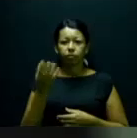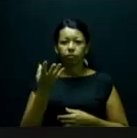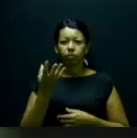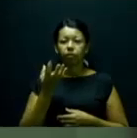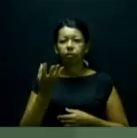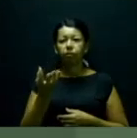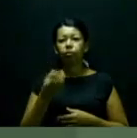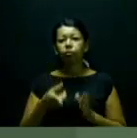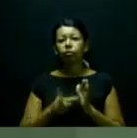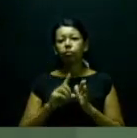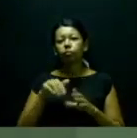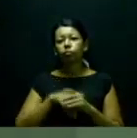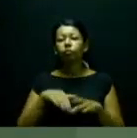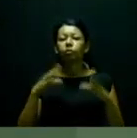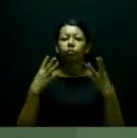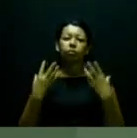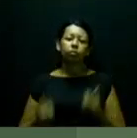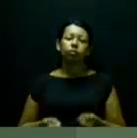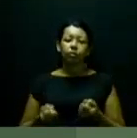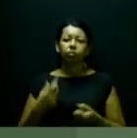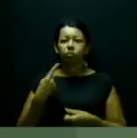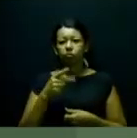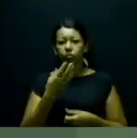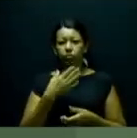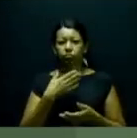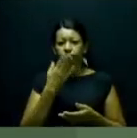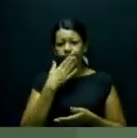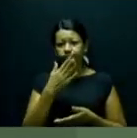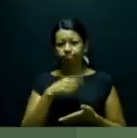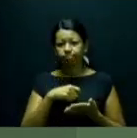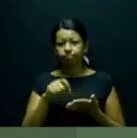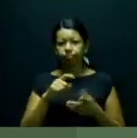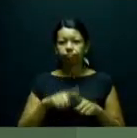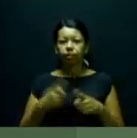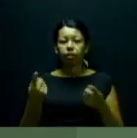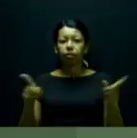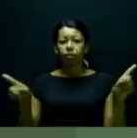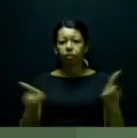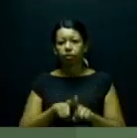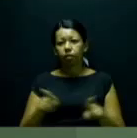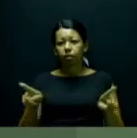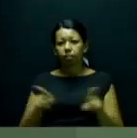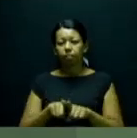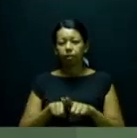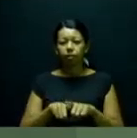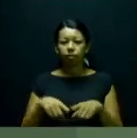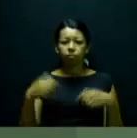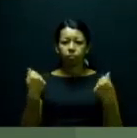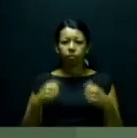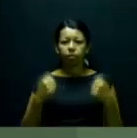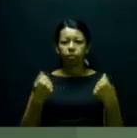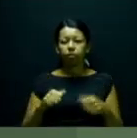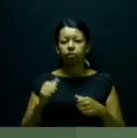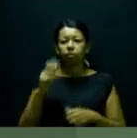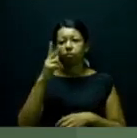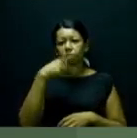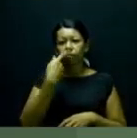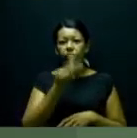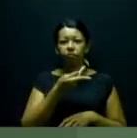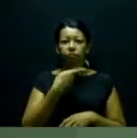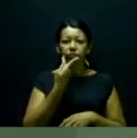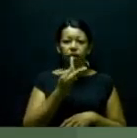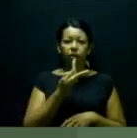meu voto favorável à sua propositura, mas também não poderia deixar de fazer uma